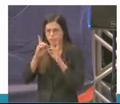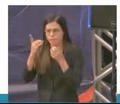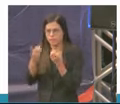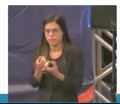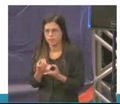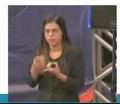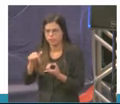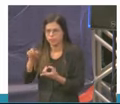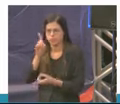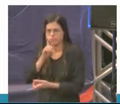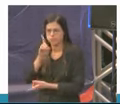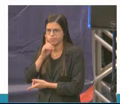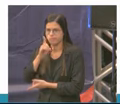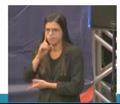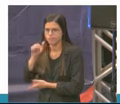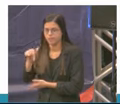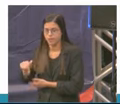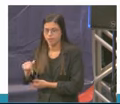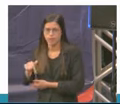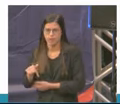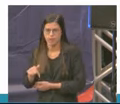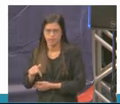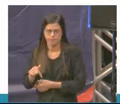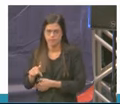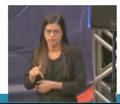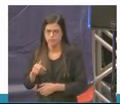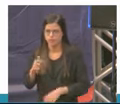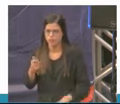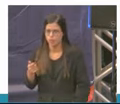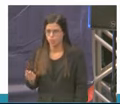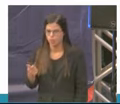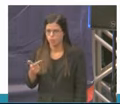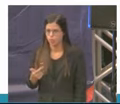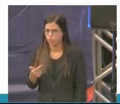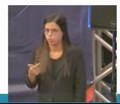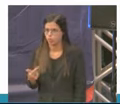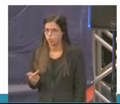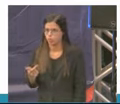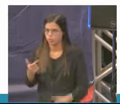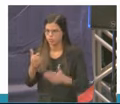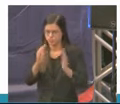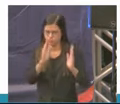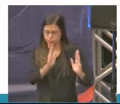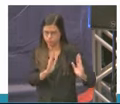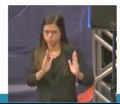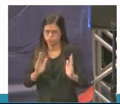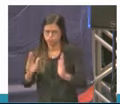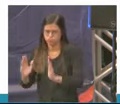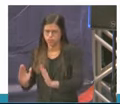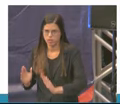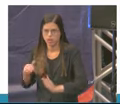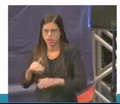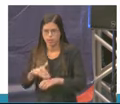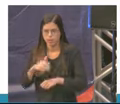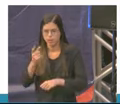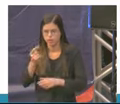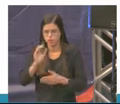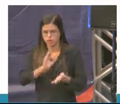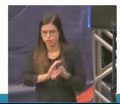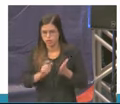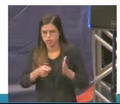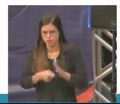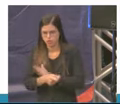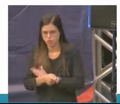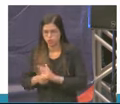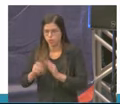no longo prazo, americanos. Então, essas são as 12 tecnologias grupadas em três blocos que mais recebem dinheiro do Departamento de Defesa